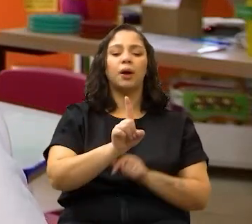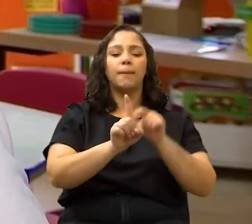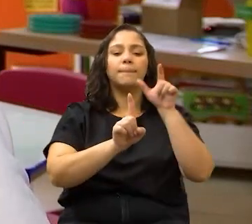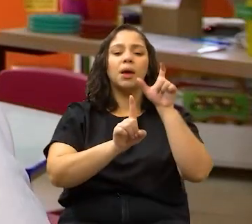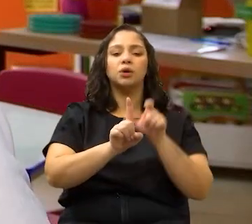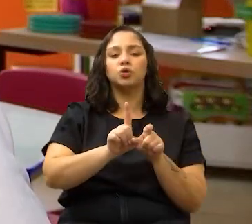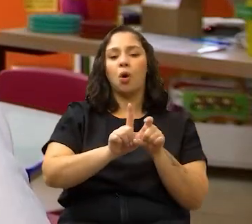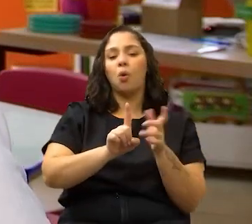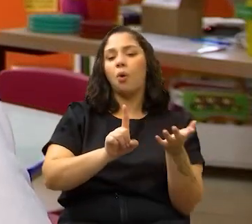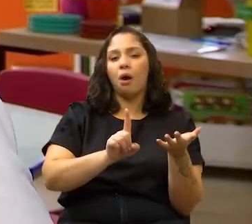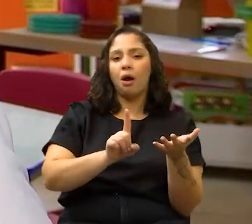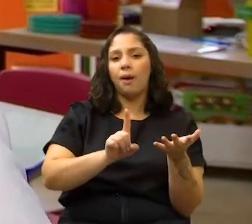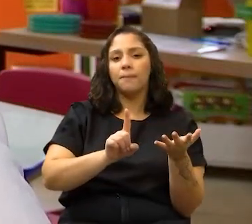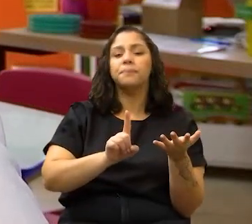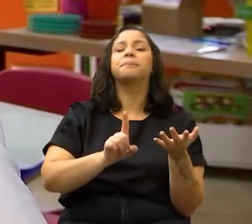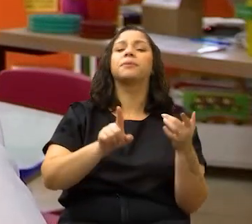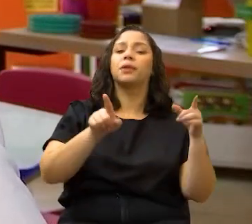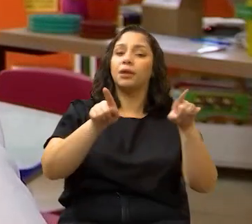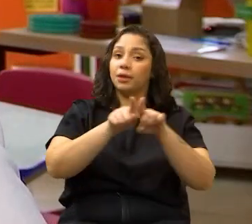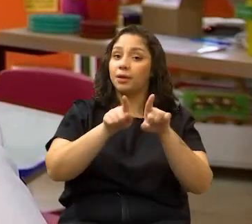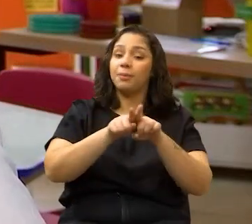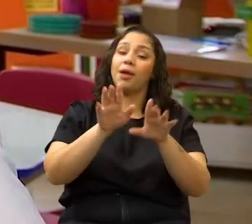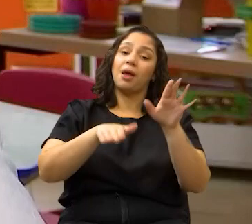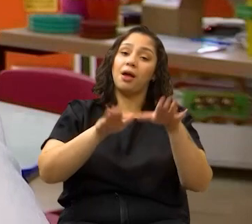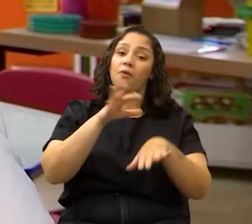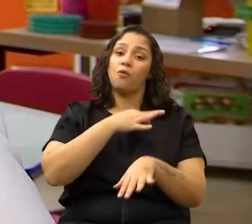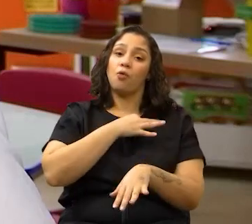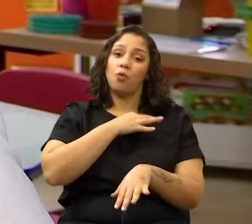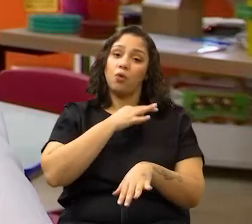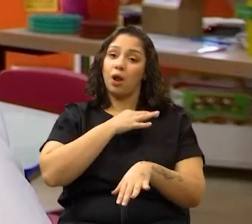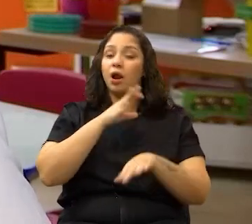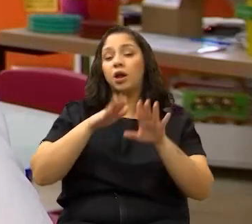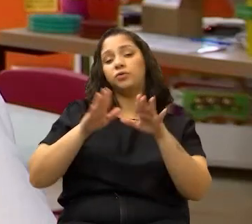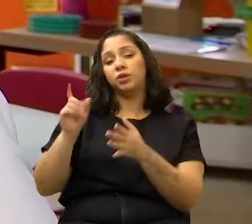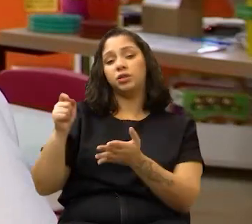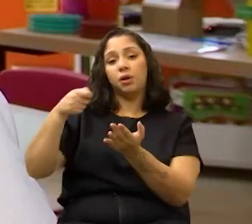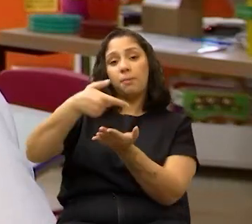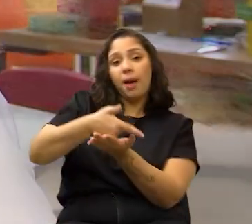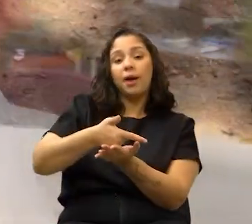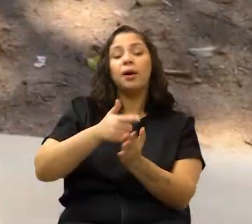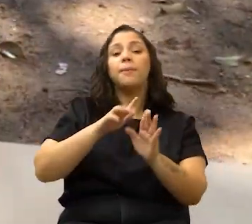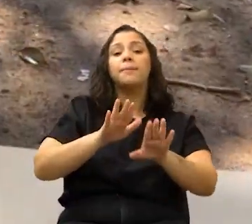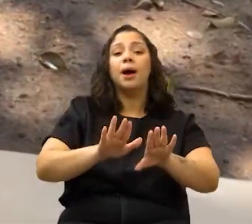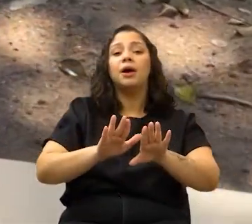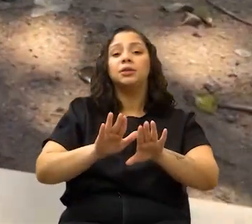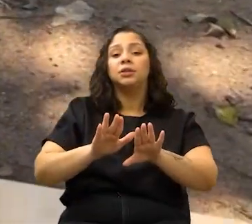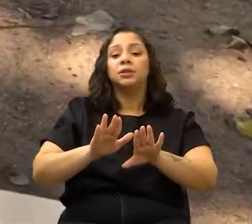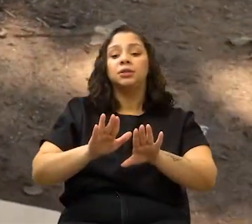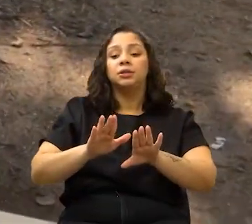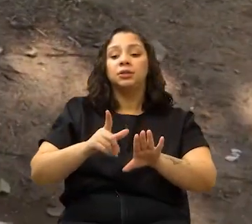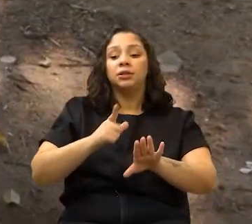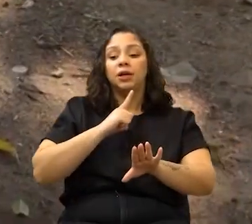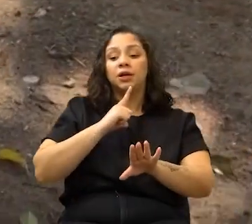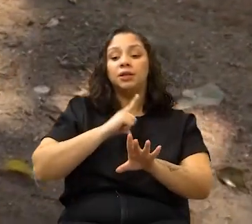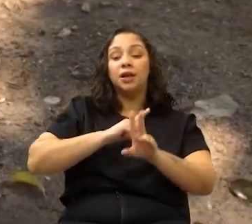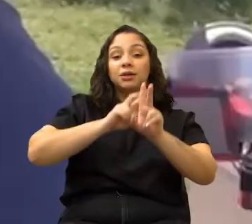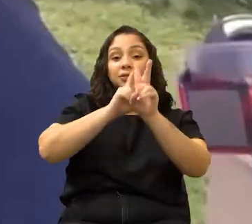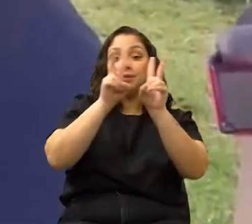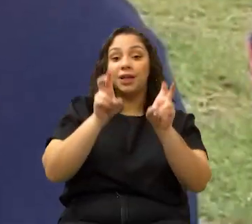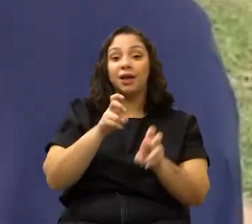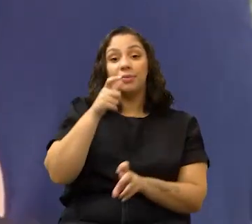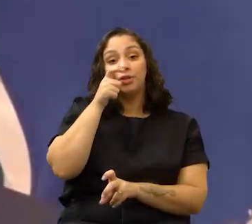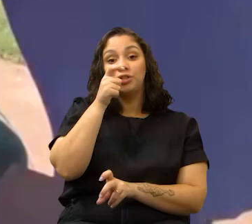pessoas que também, muitas vezes voluntários, outras vezes não, mas que vêm com assuntos que